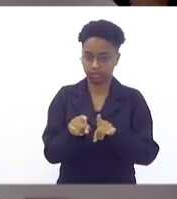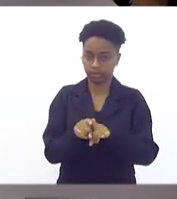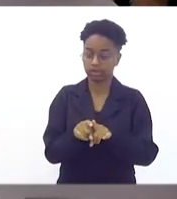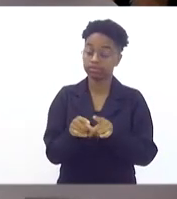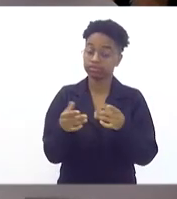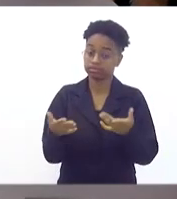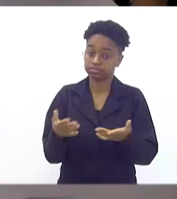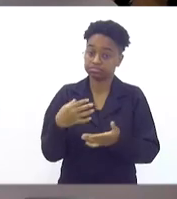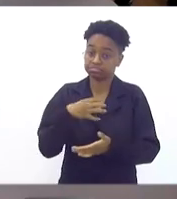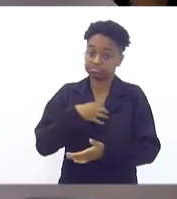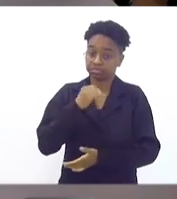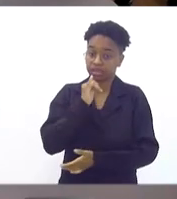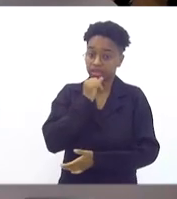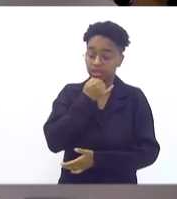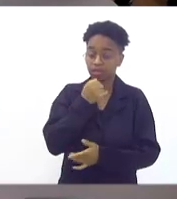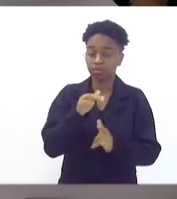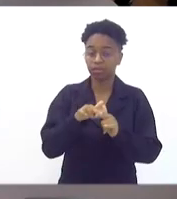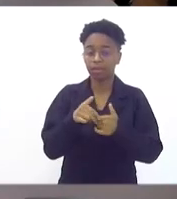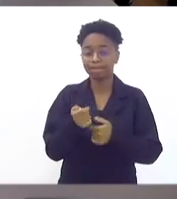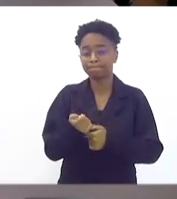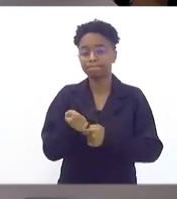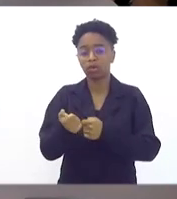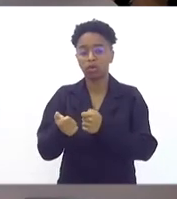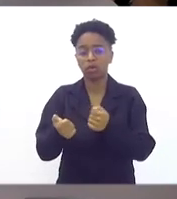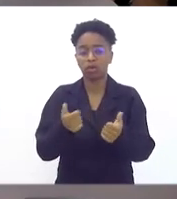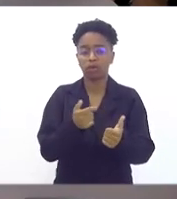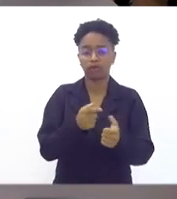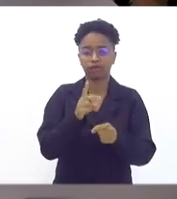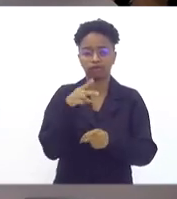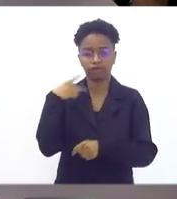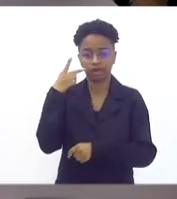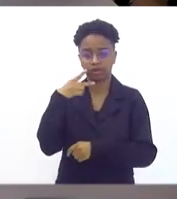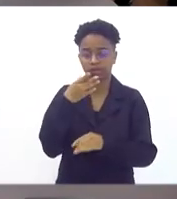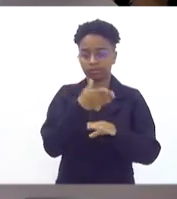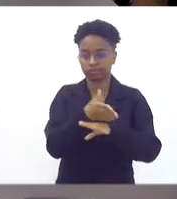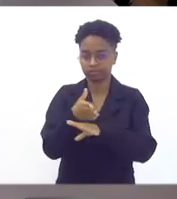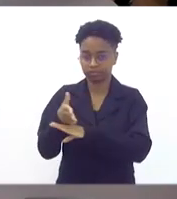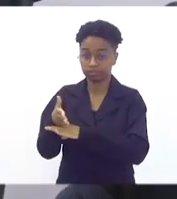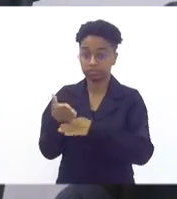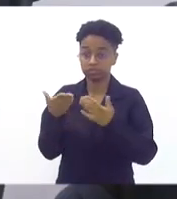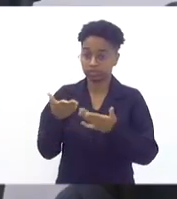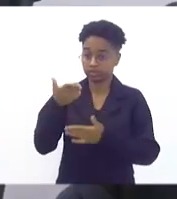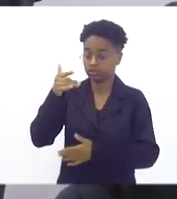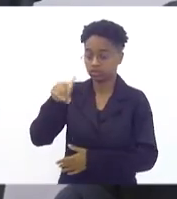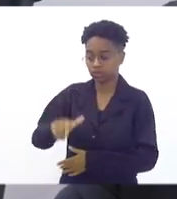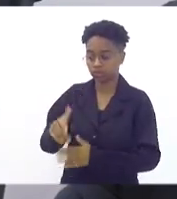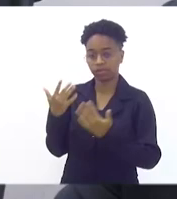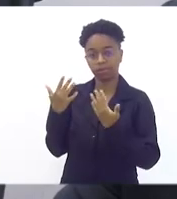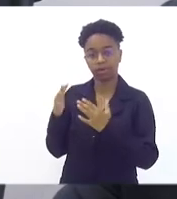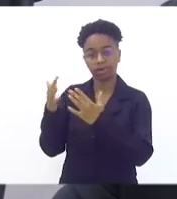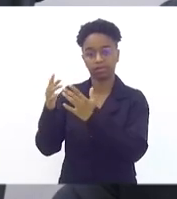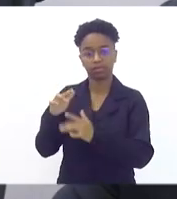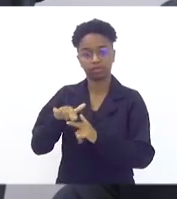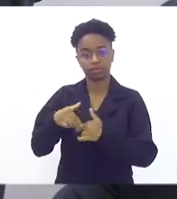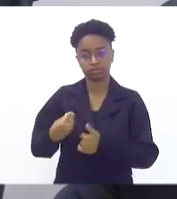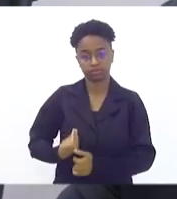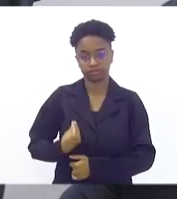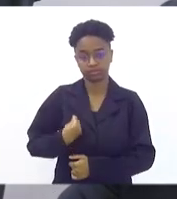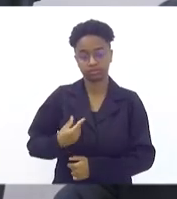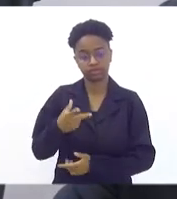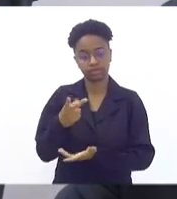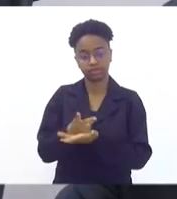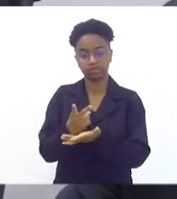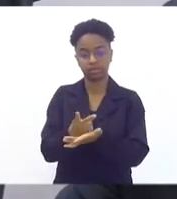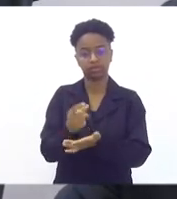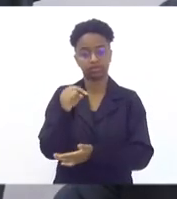lástimo a pouca frequência de vereadores mais uma vez lhe saudando e parabenizando por sua presença recorrente